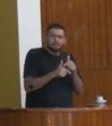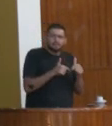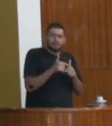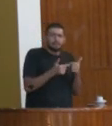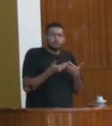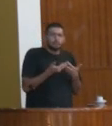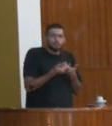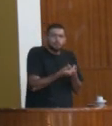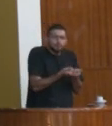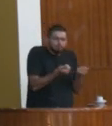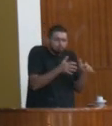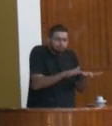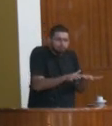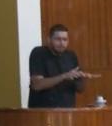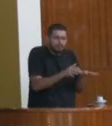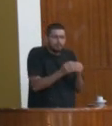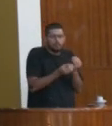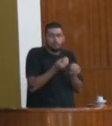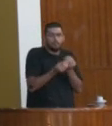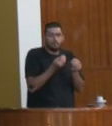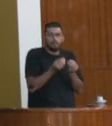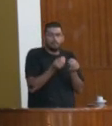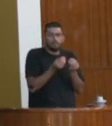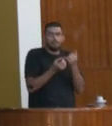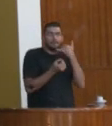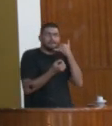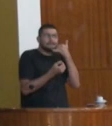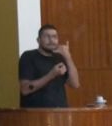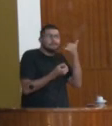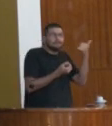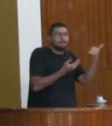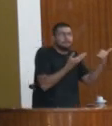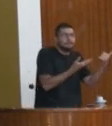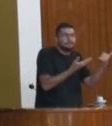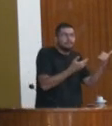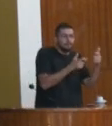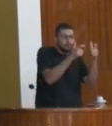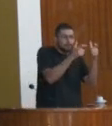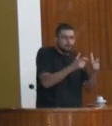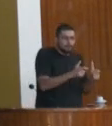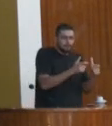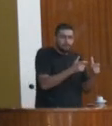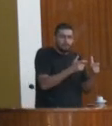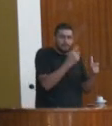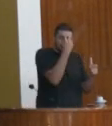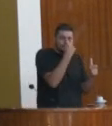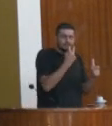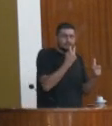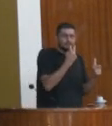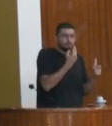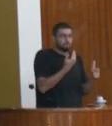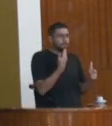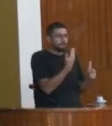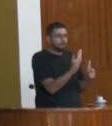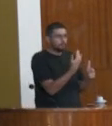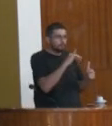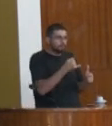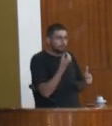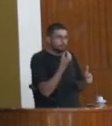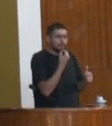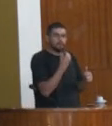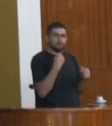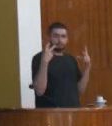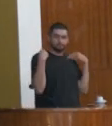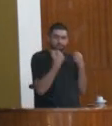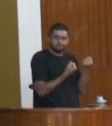que ela está fazendo, que ela liga para o Instituto Benjamin Constant para oferecer vaga de motorista. Né? Outra